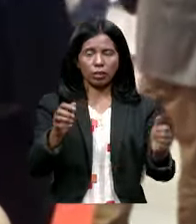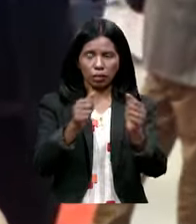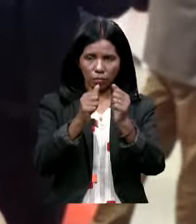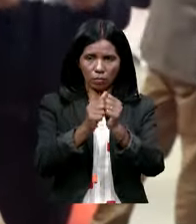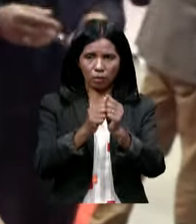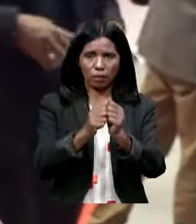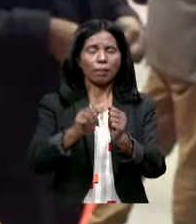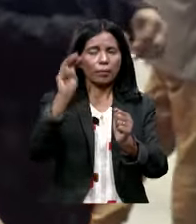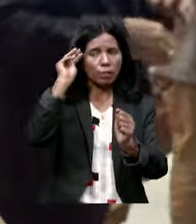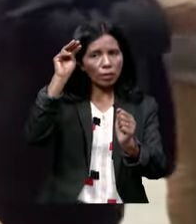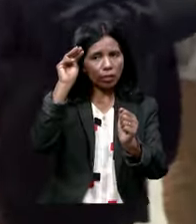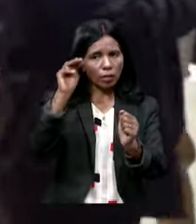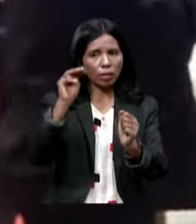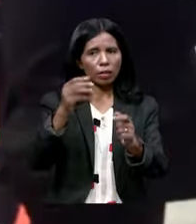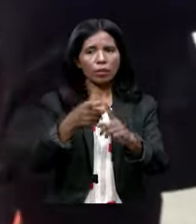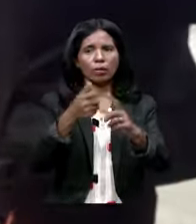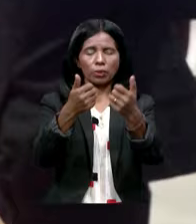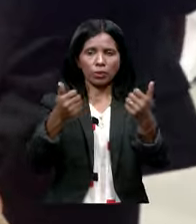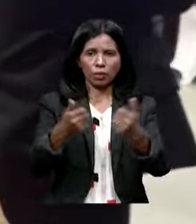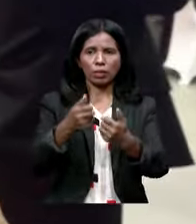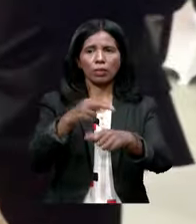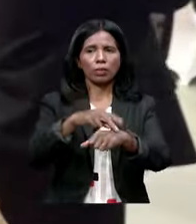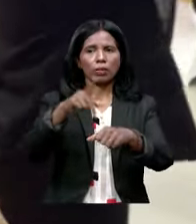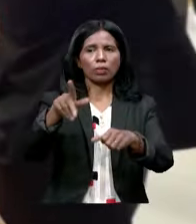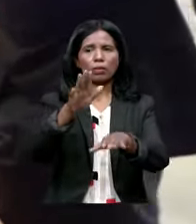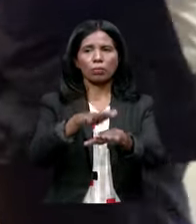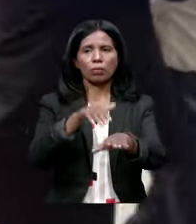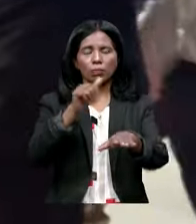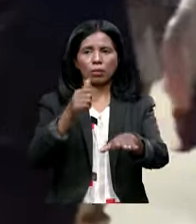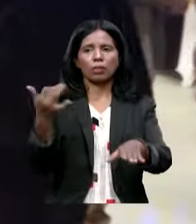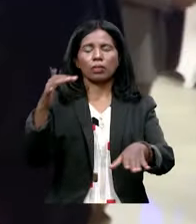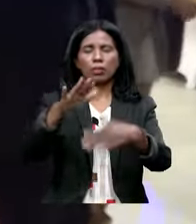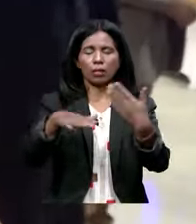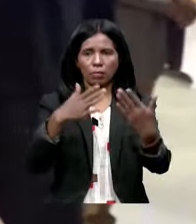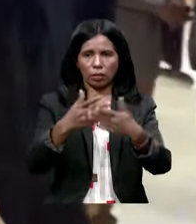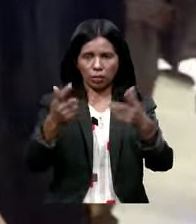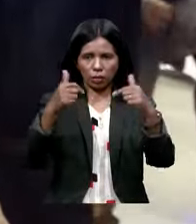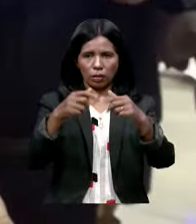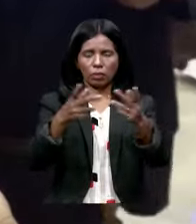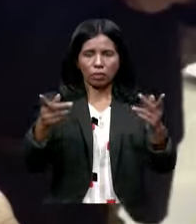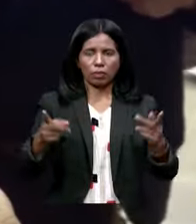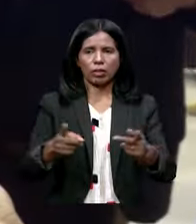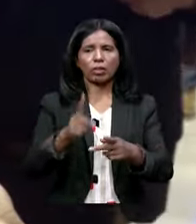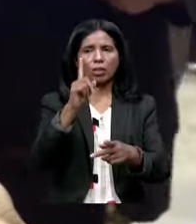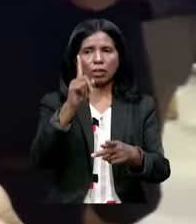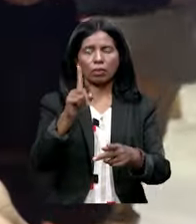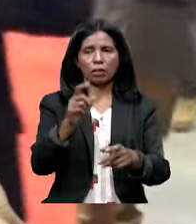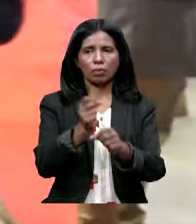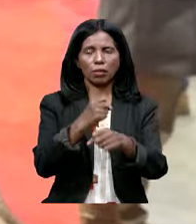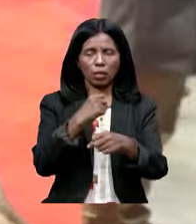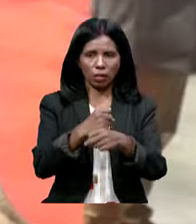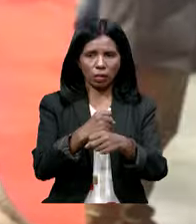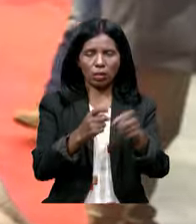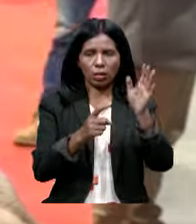iaona, ministério, leu sa autoridade nacional do petróleo, se bolo sira mai hoto ia fati inda pra tu halo ser